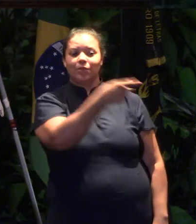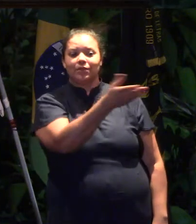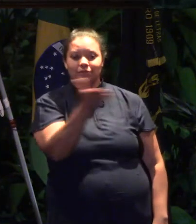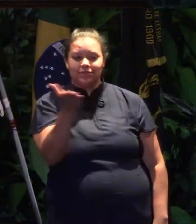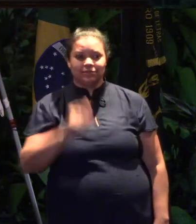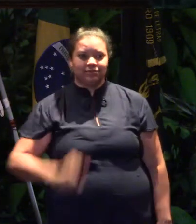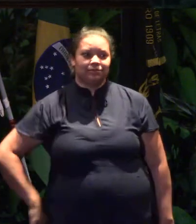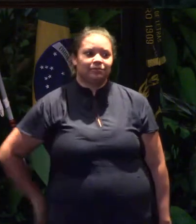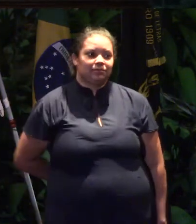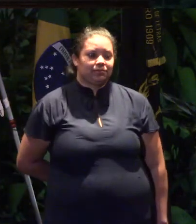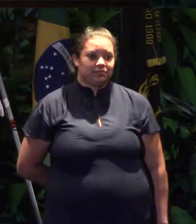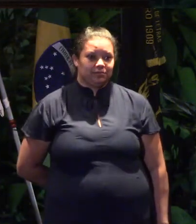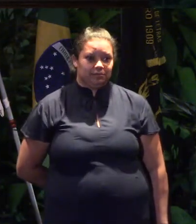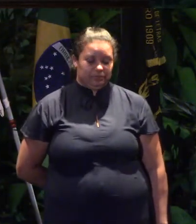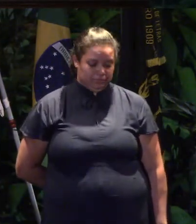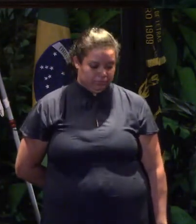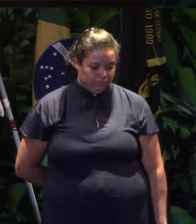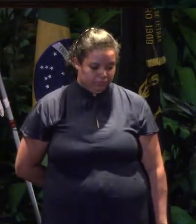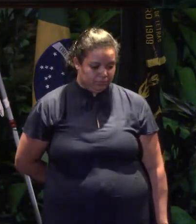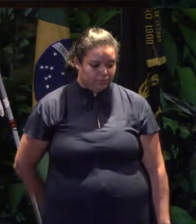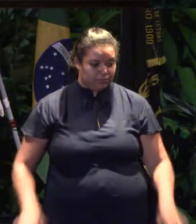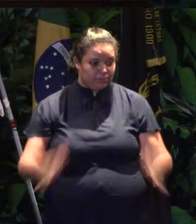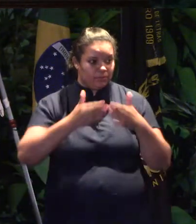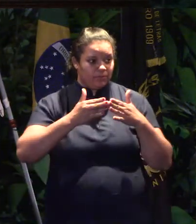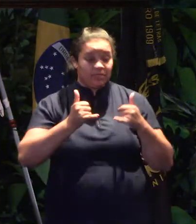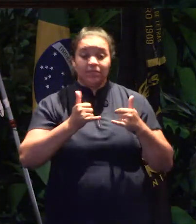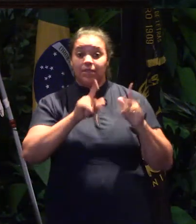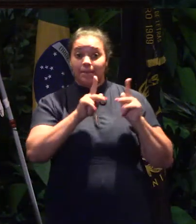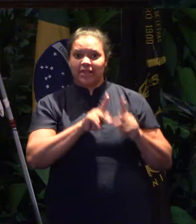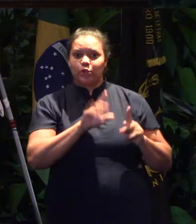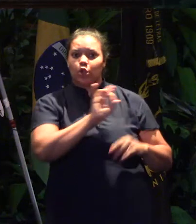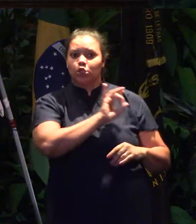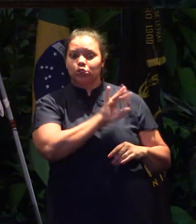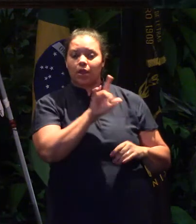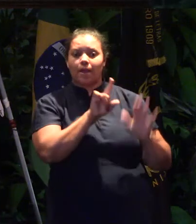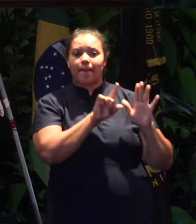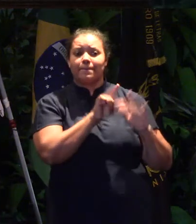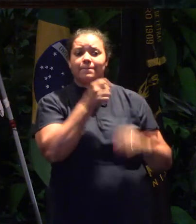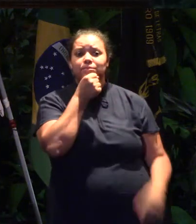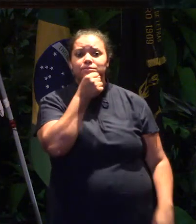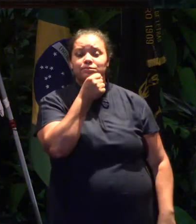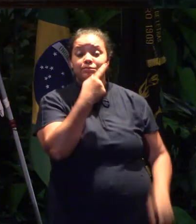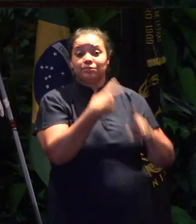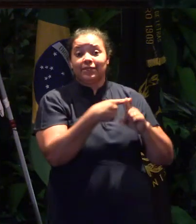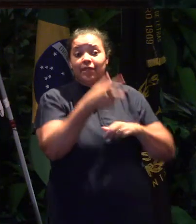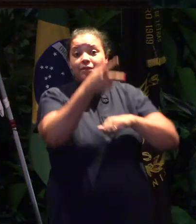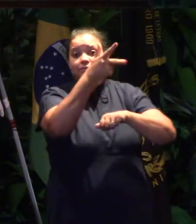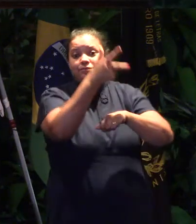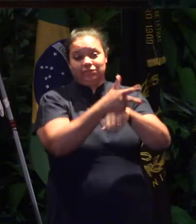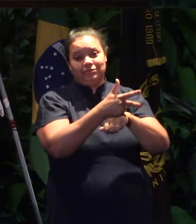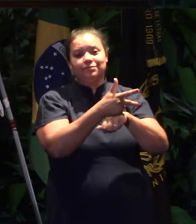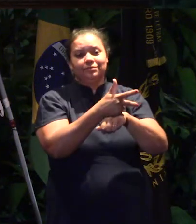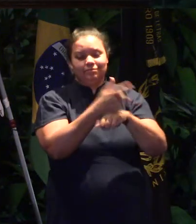microfone para quem quiser perguntar, e vou pedir para as pessoas só perguntarem no microfone, porque nós estamos gravando o